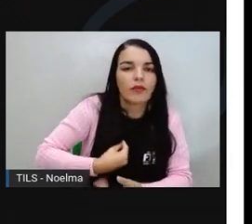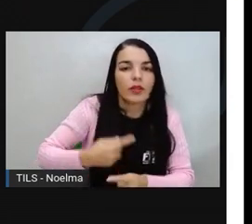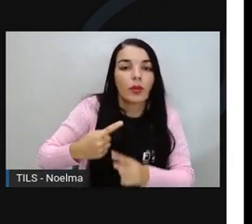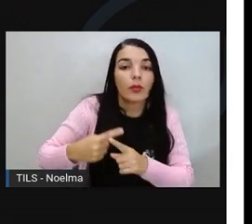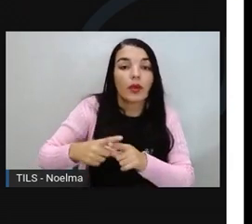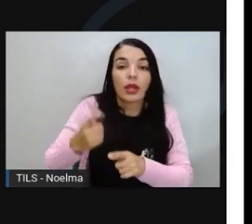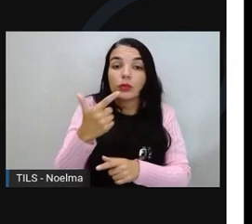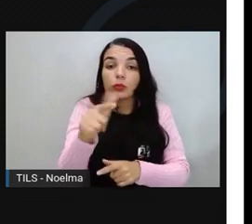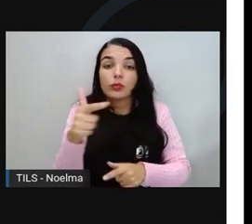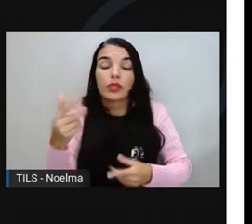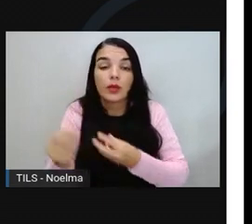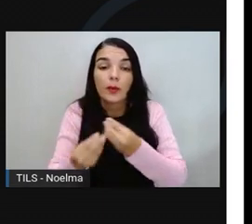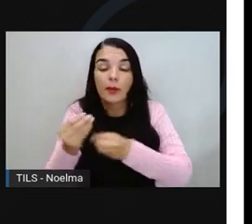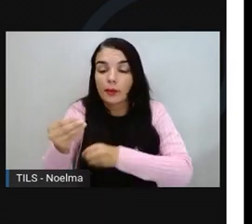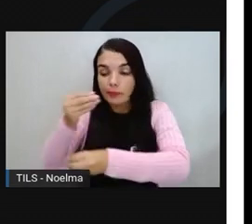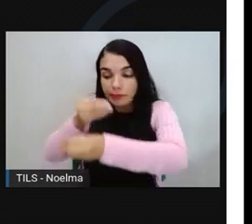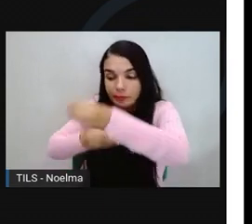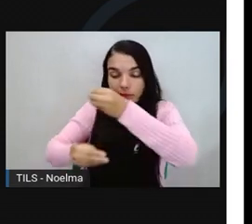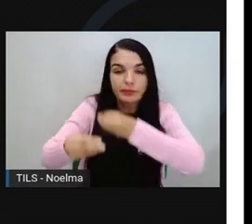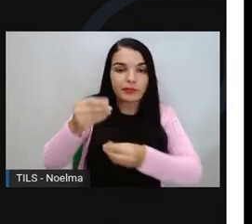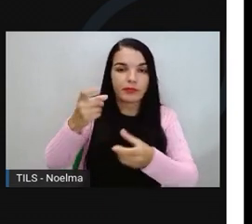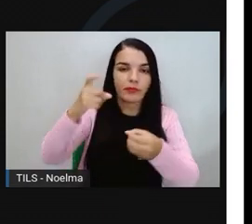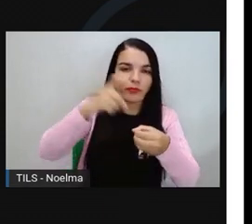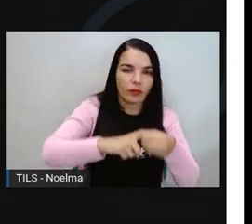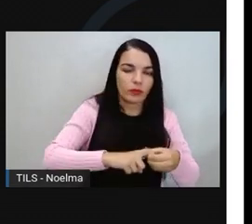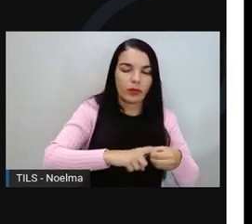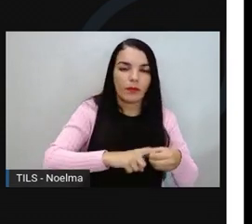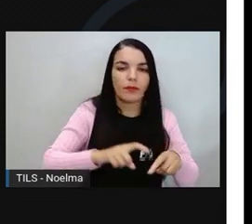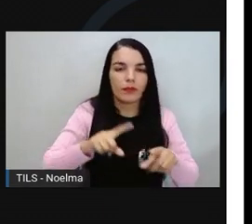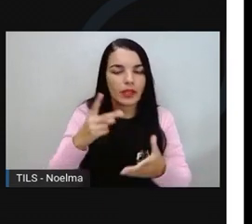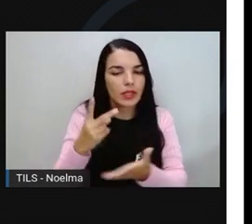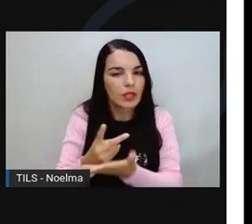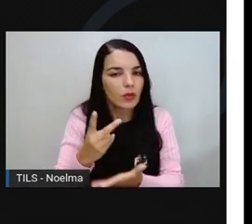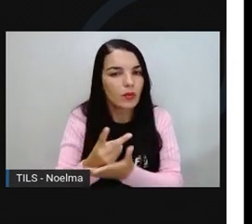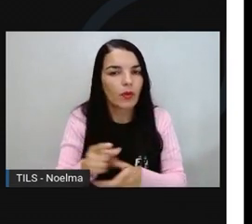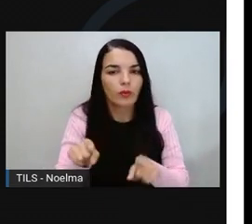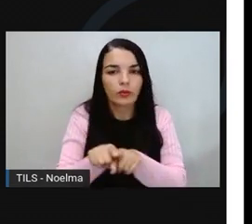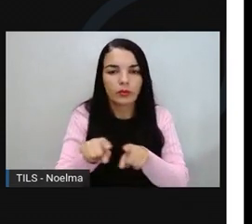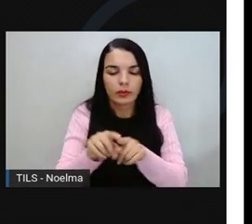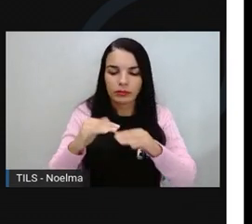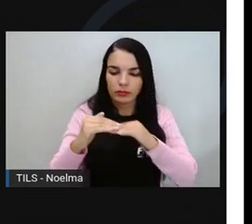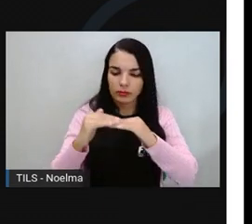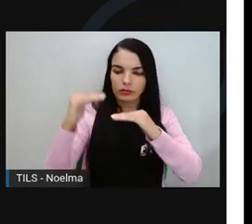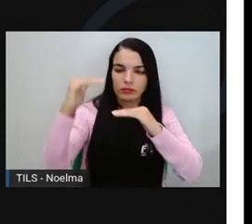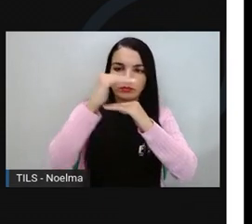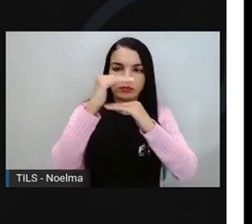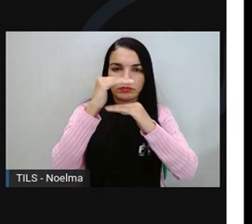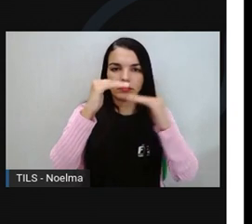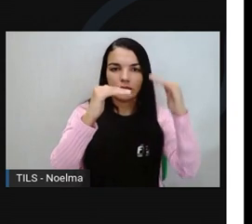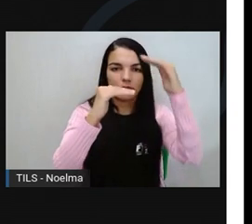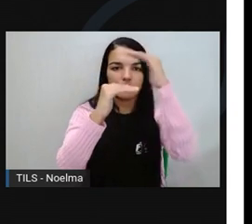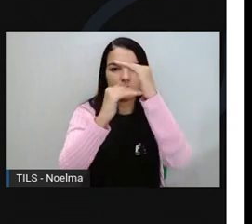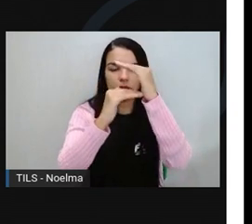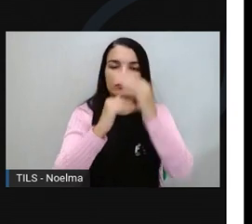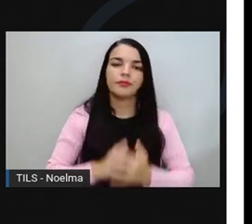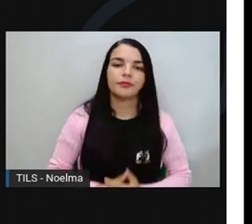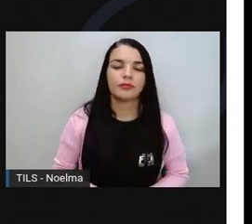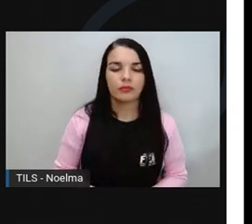os consumidores primários. A mesma coisa acontece nos níveis seguintes.